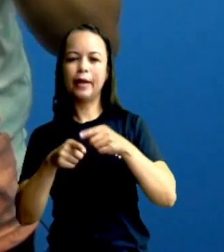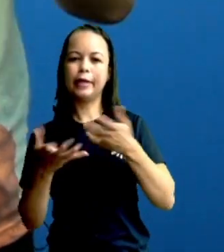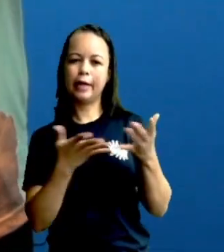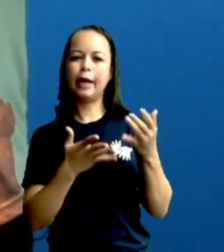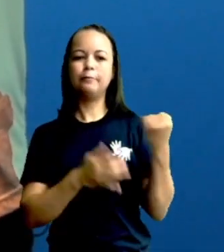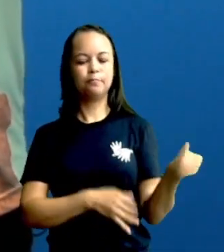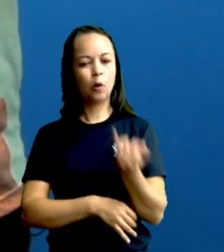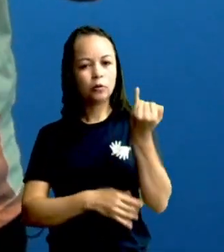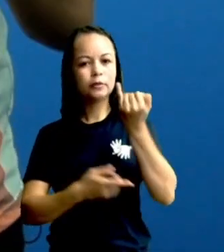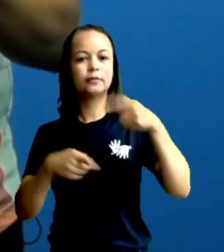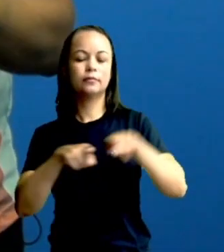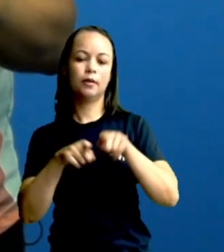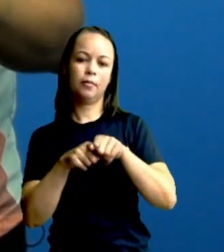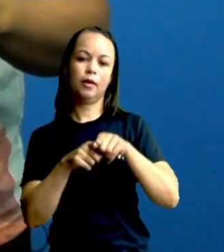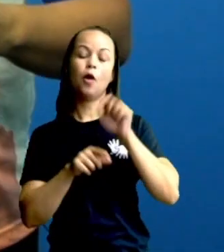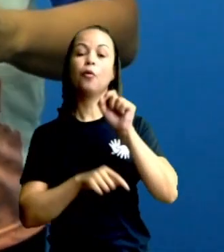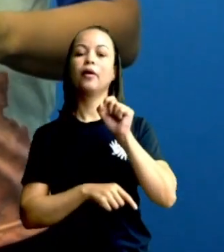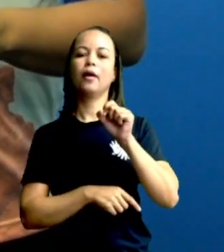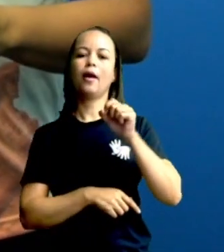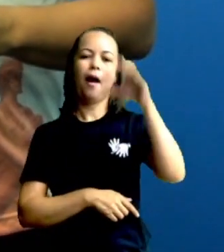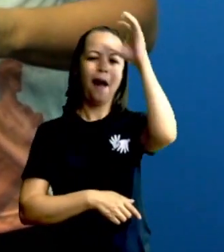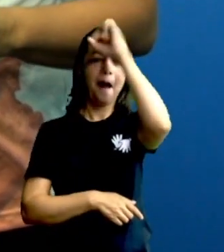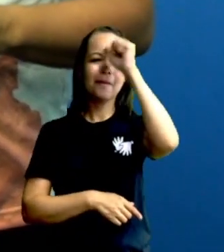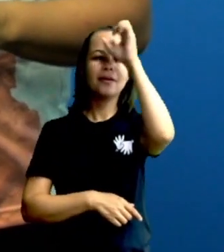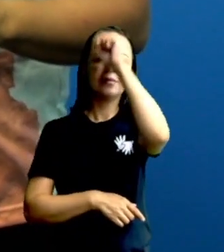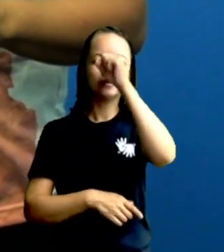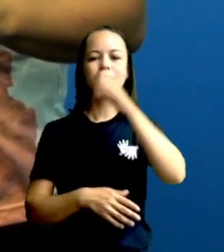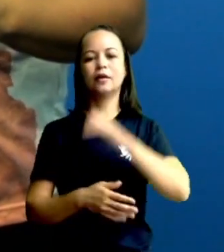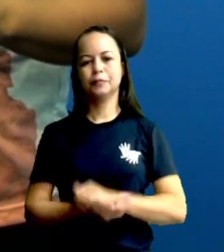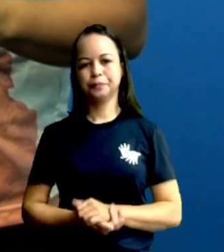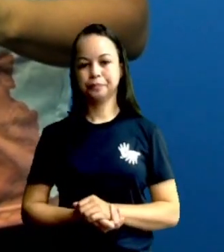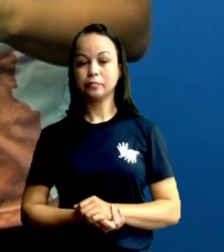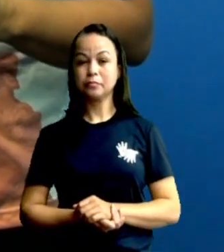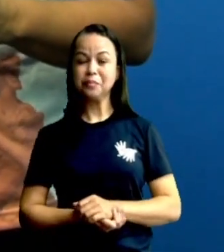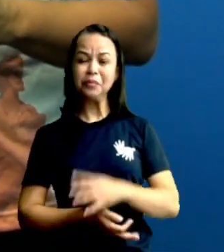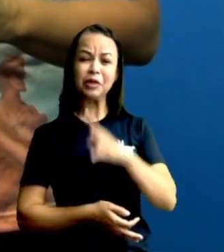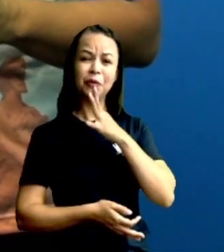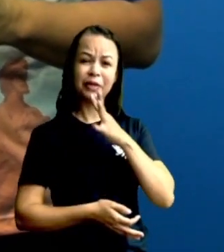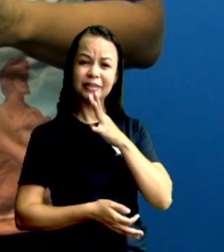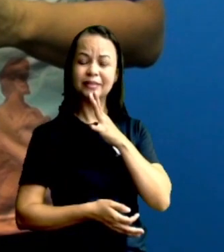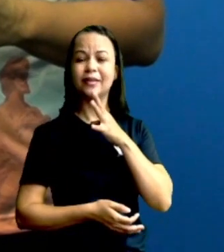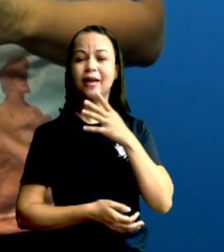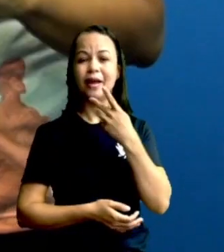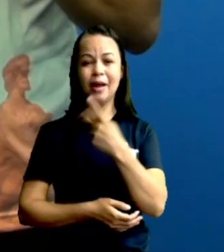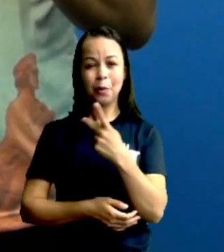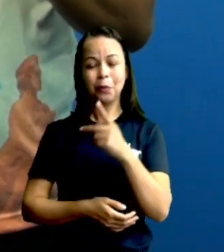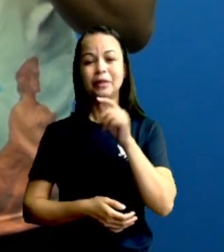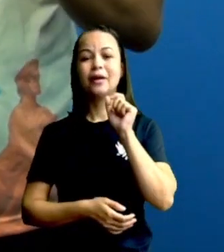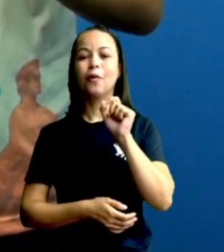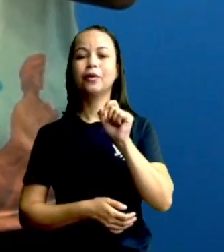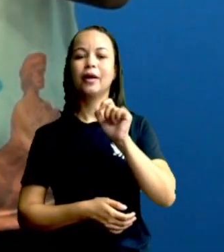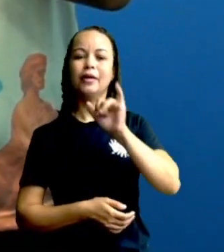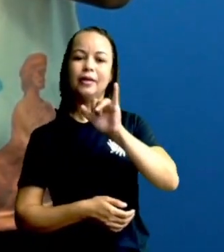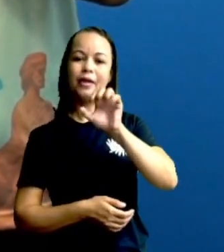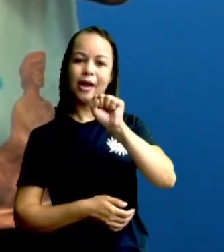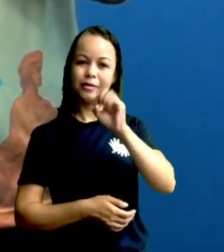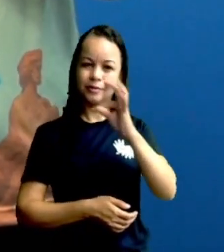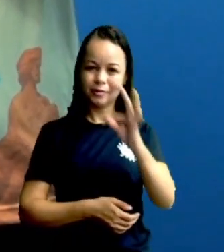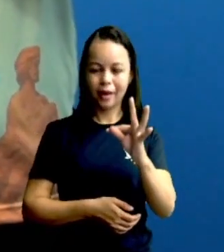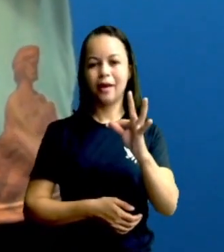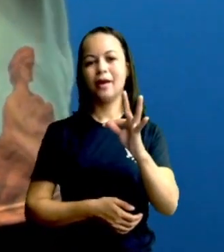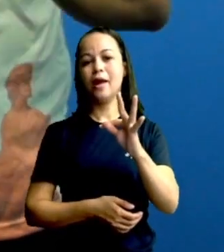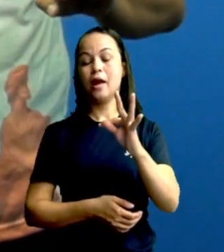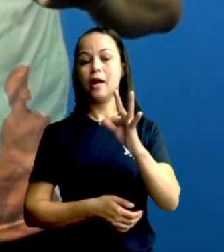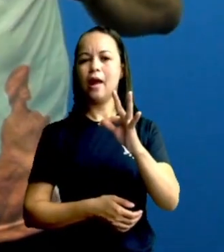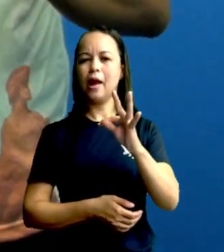para a gente, que é a aprendizagem. E conhecer o que são as ISTs, com certeza,